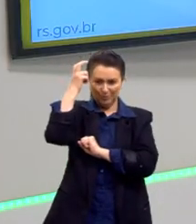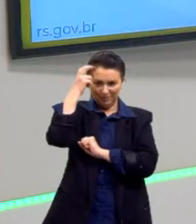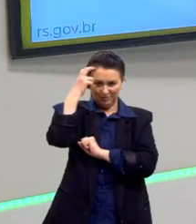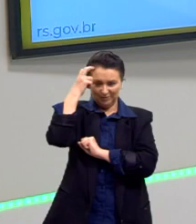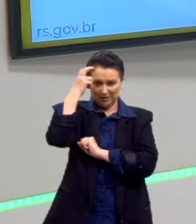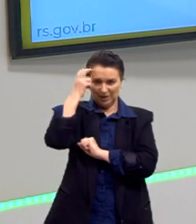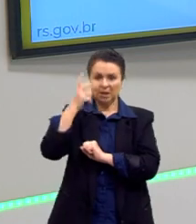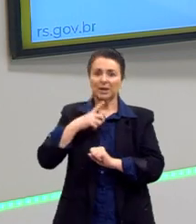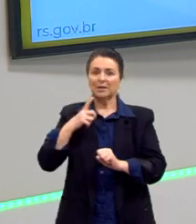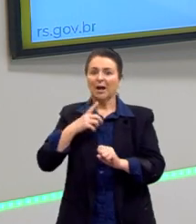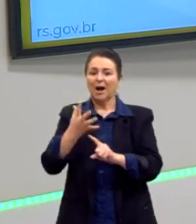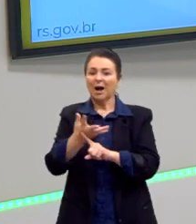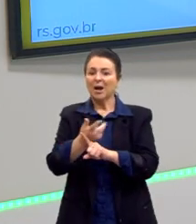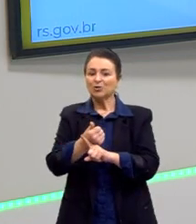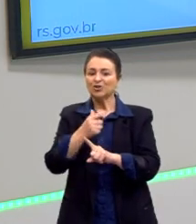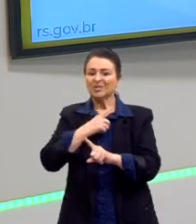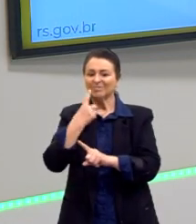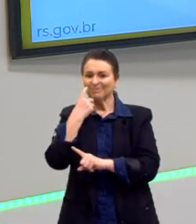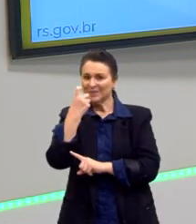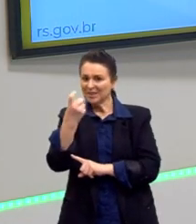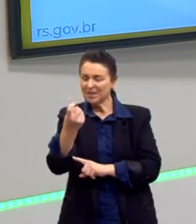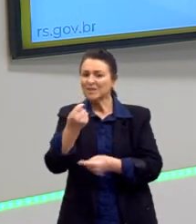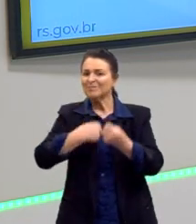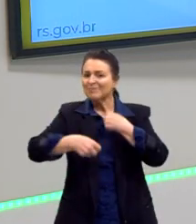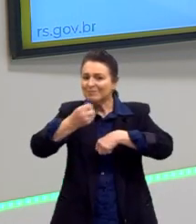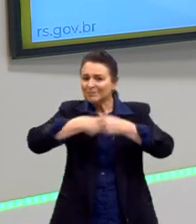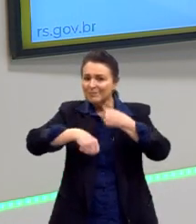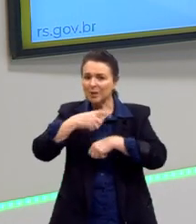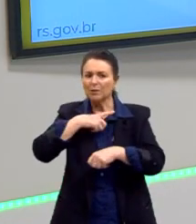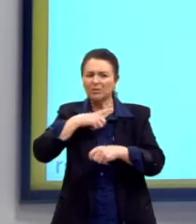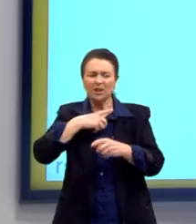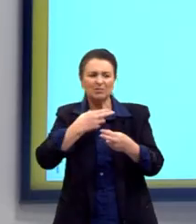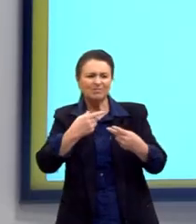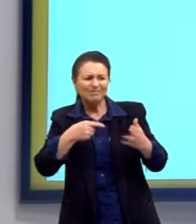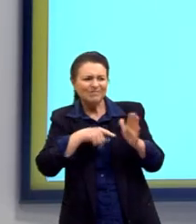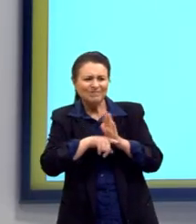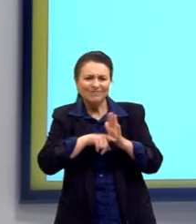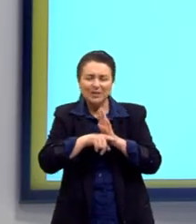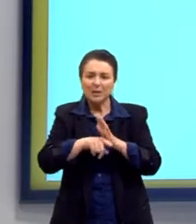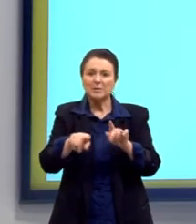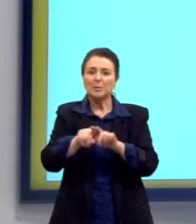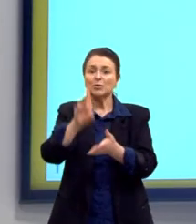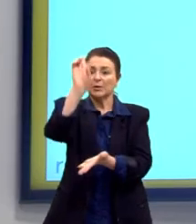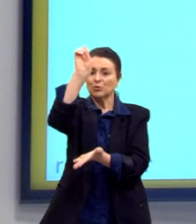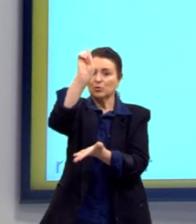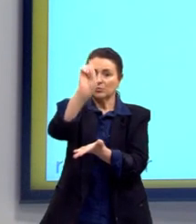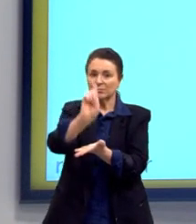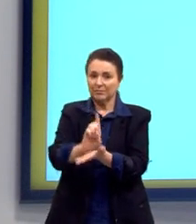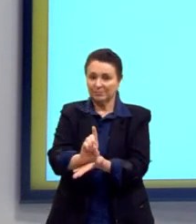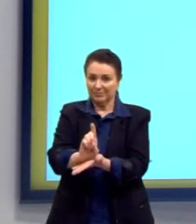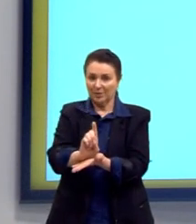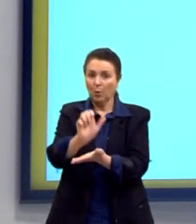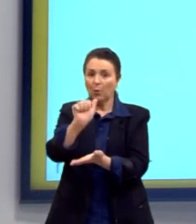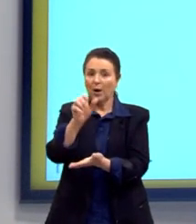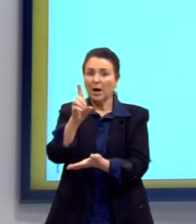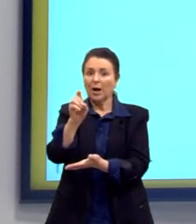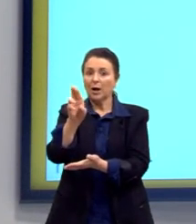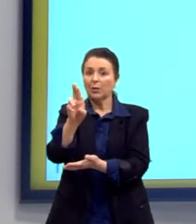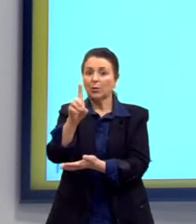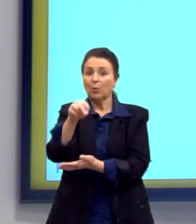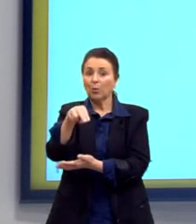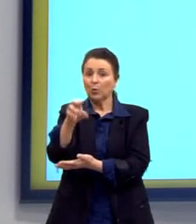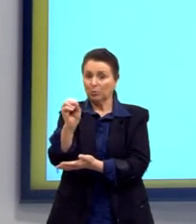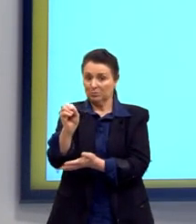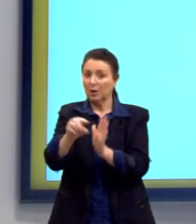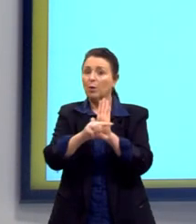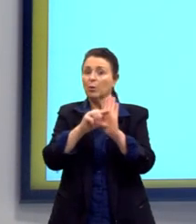interesses econômicos então Há muitas questionamentos principalmente na escola de Frankfurt o a dor não é um cara que mais vai discutir sobre